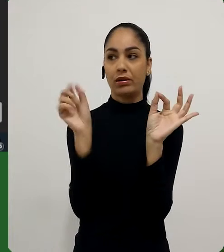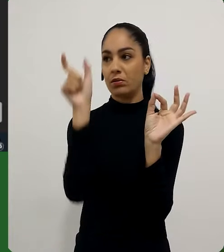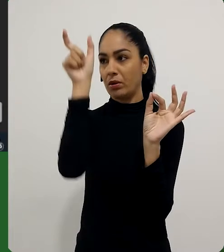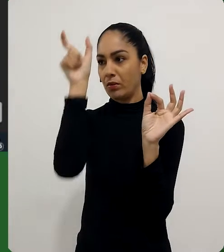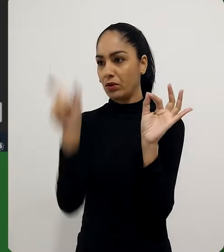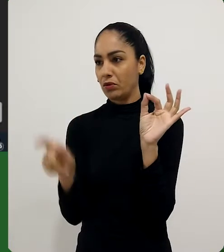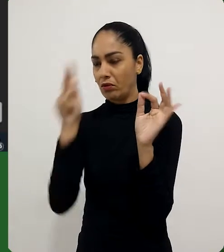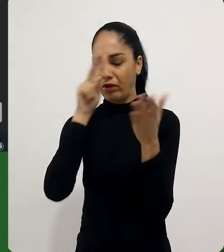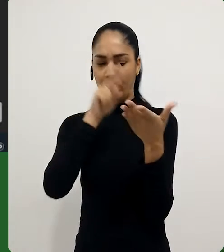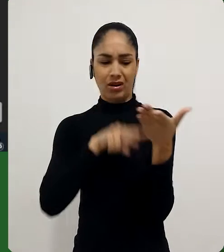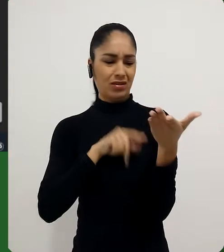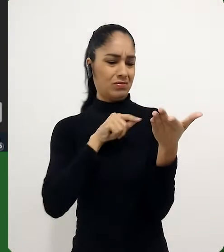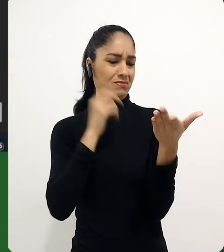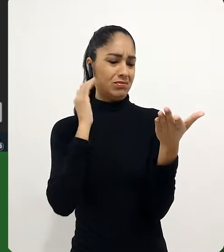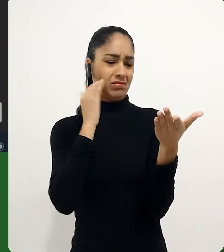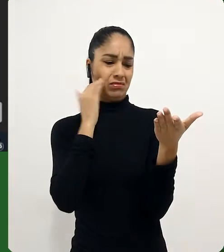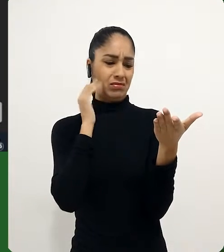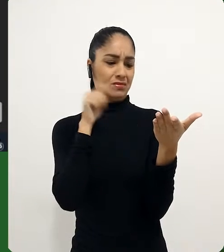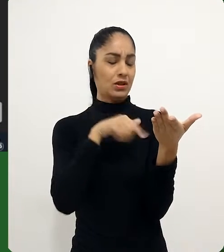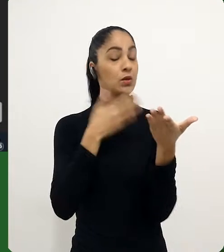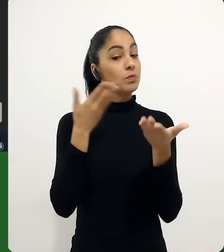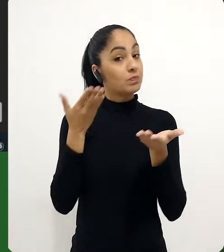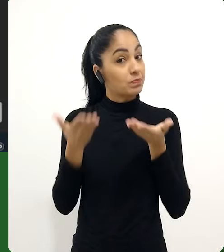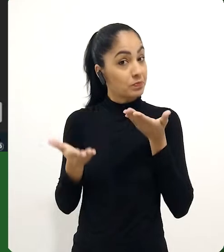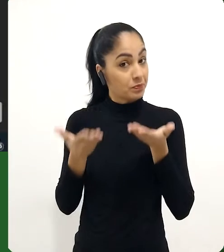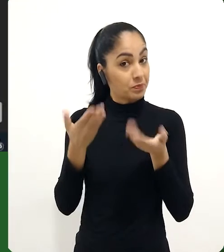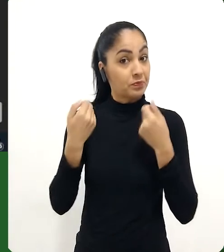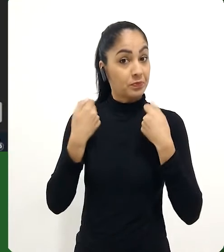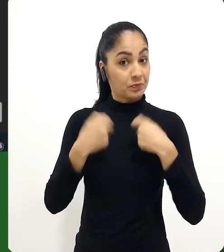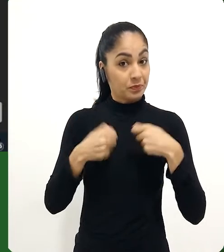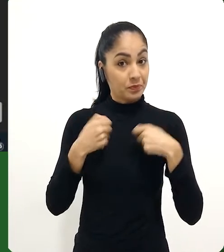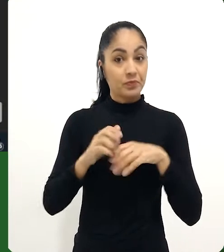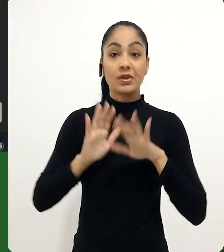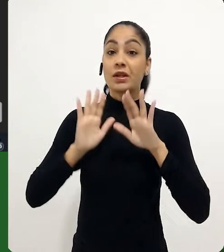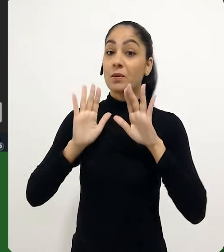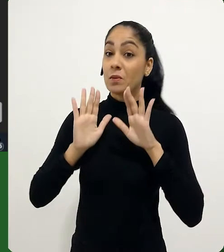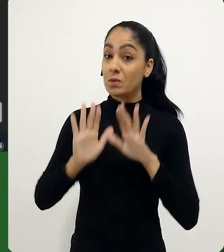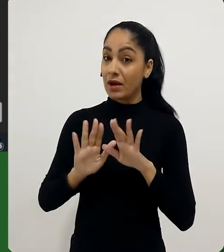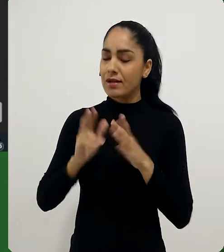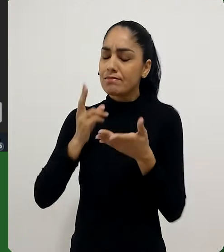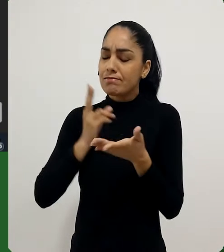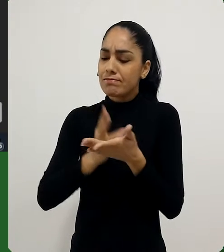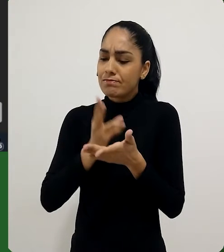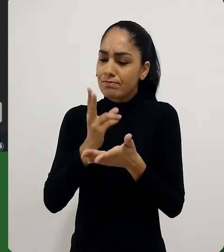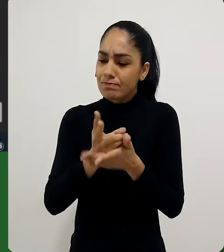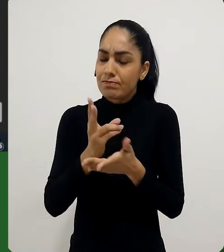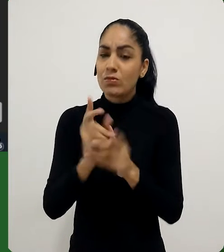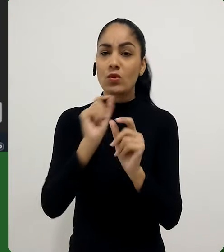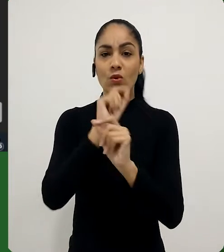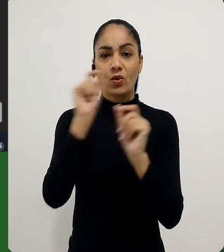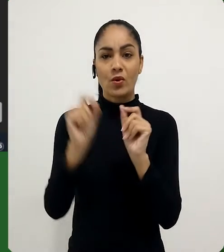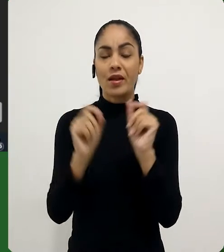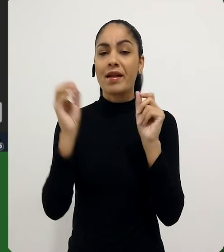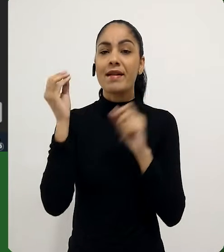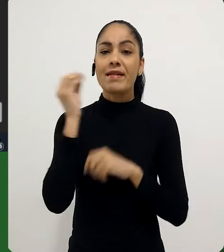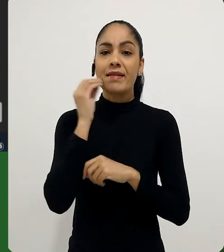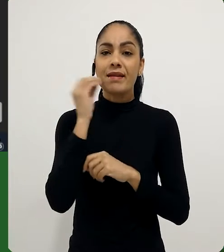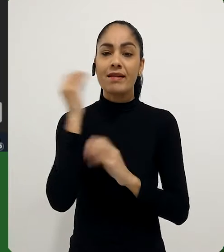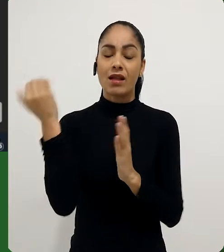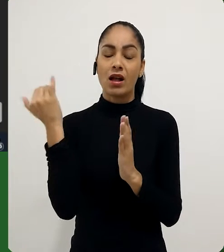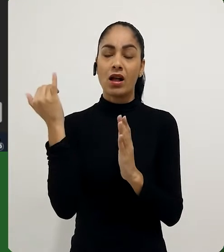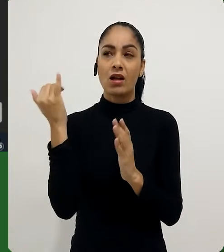breve que a outra pessoa não vai entender, né? Então, deve ter um equilíbrio aí, mas